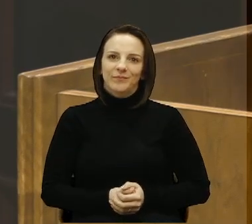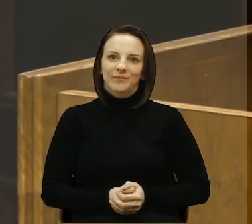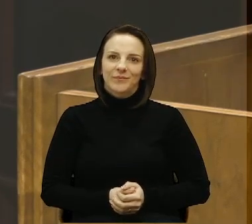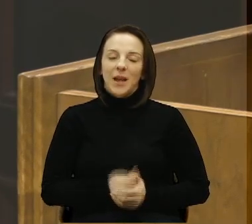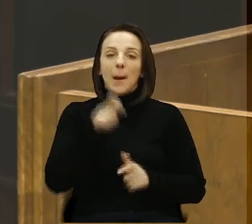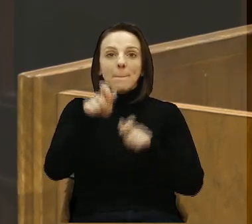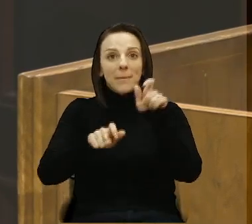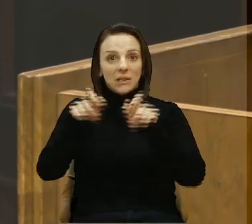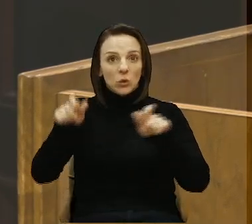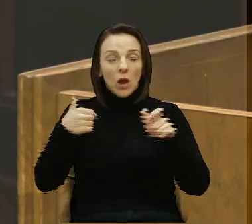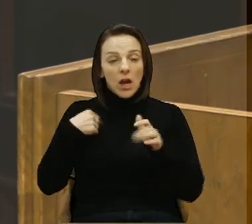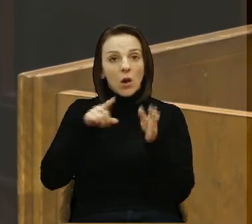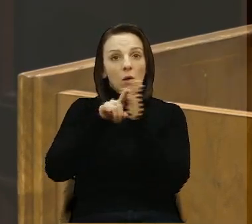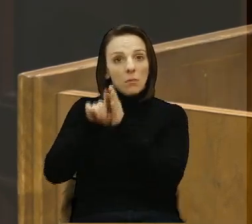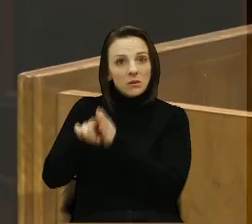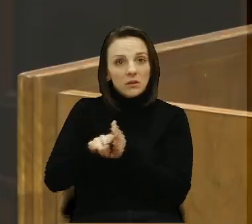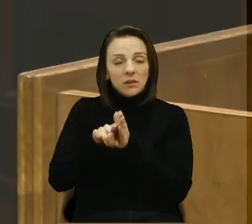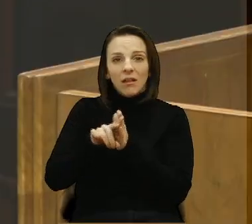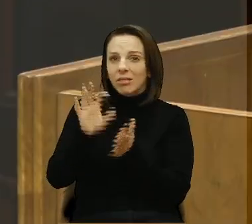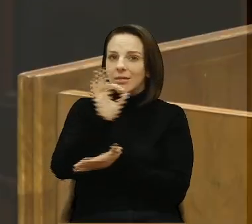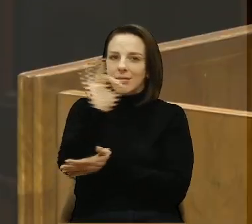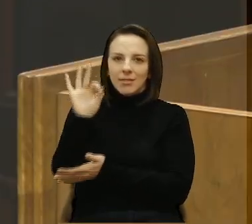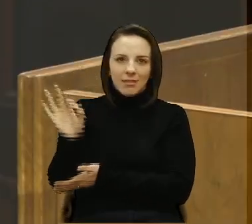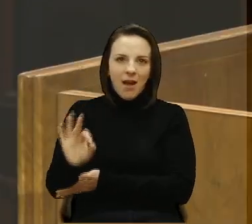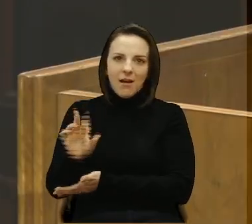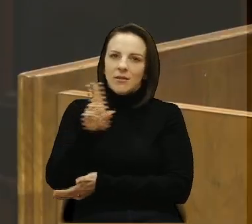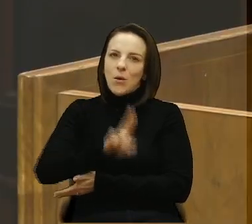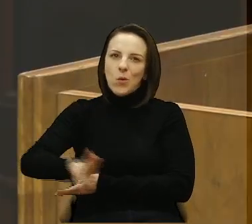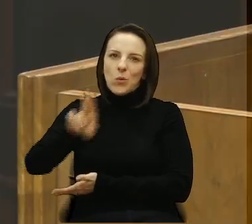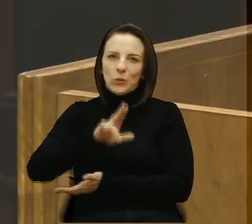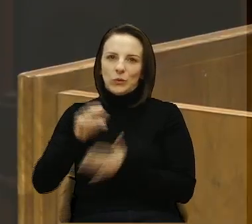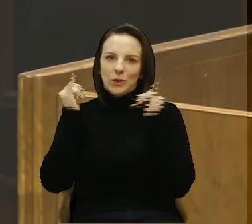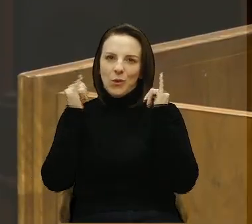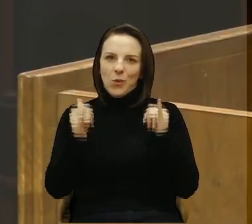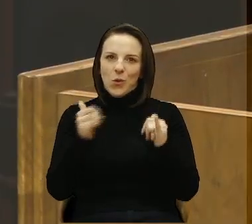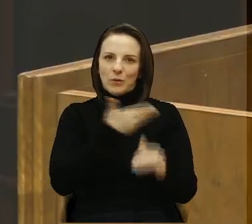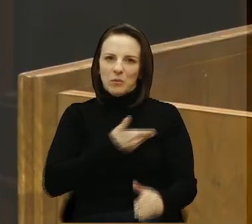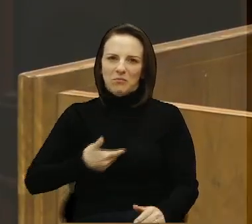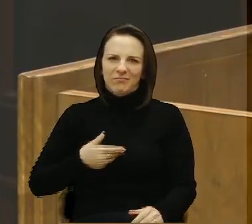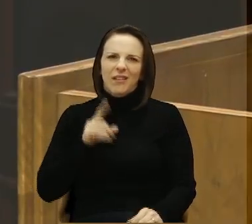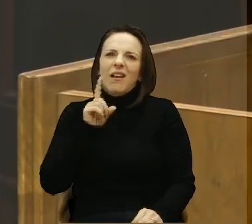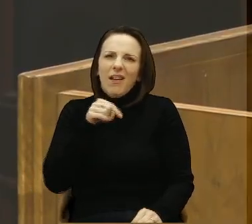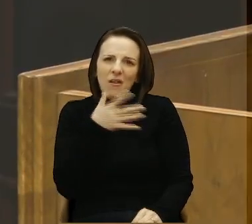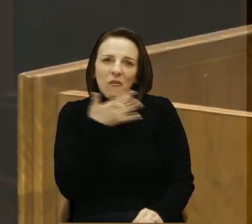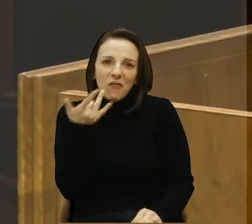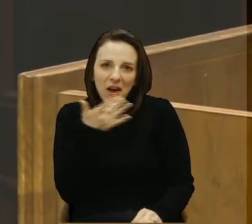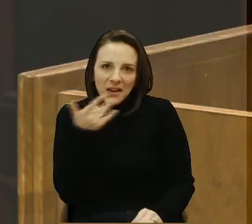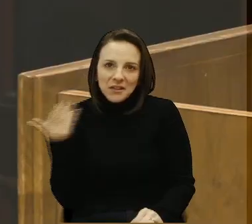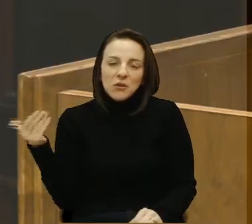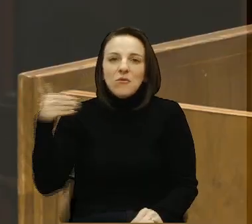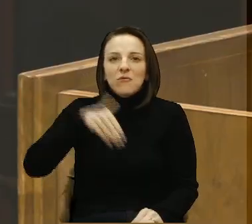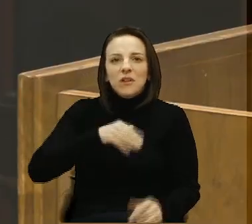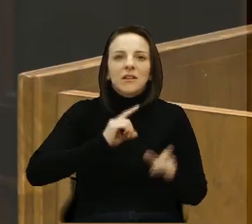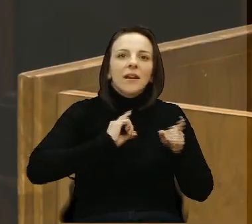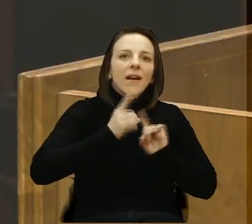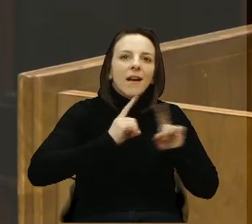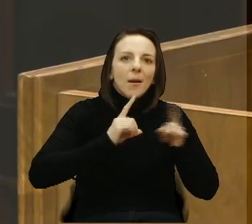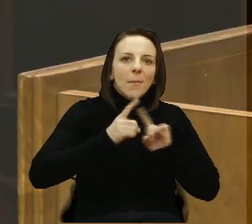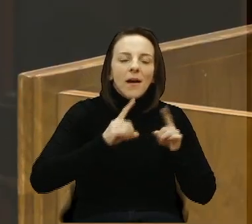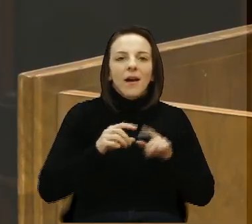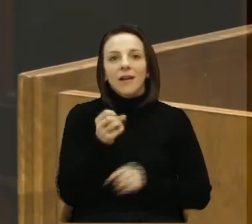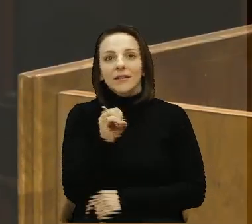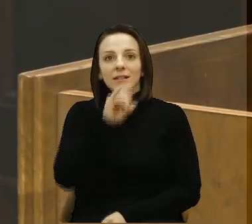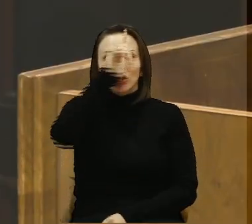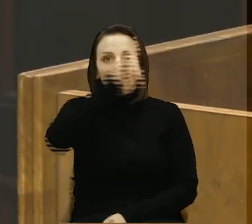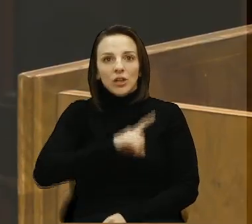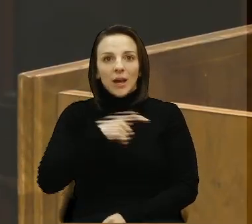pesquisei, nenhuma delas usa o transporte público. Então é muito fácil você vir aqui criticar quando que o direito e a